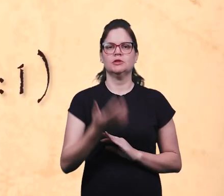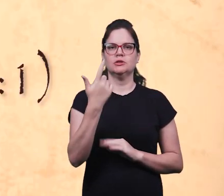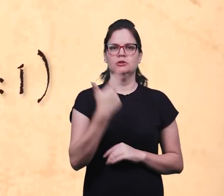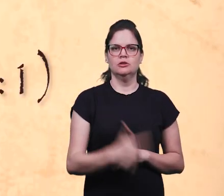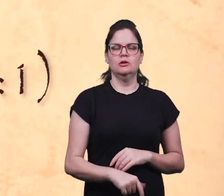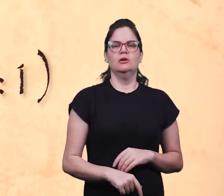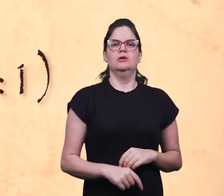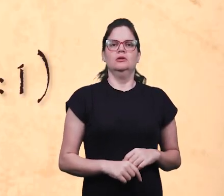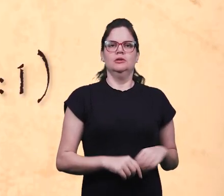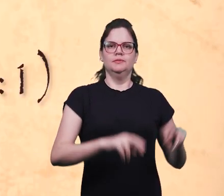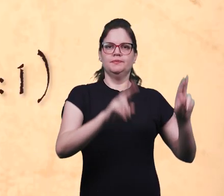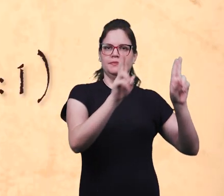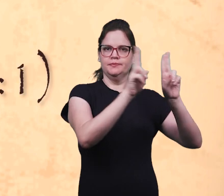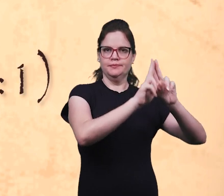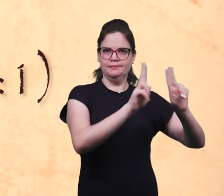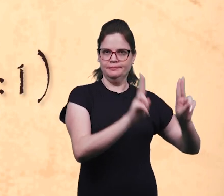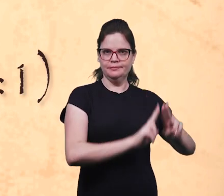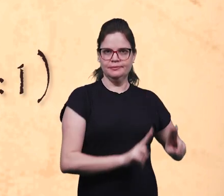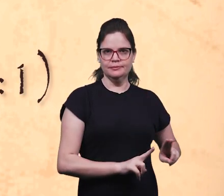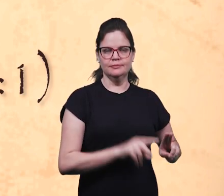Nabucodonosor antecedeu